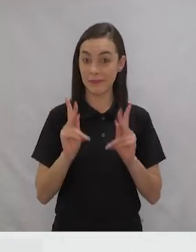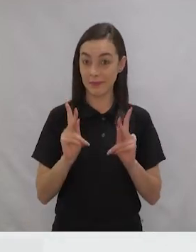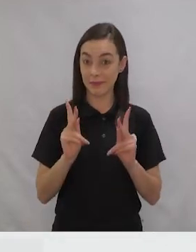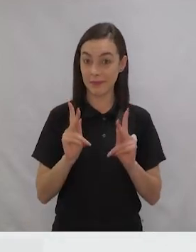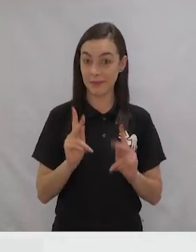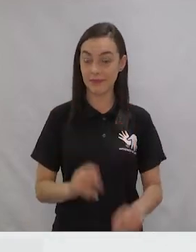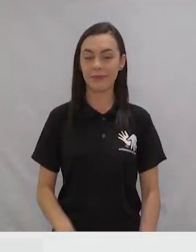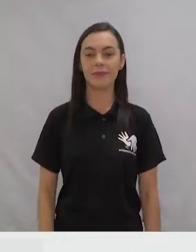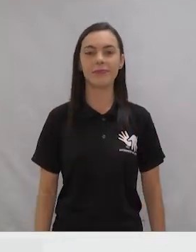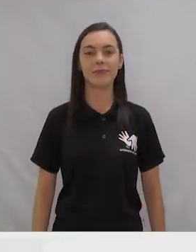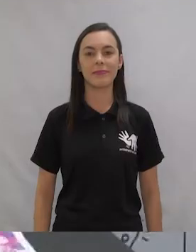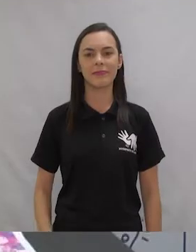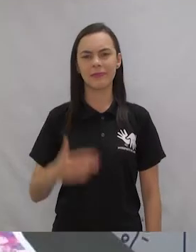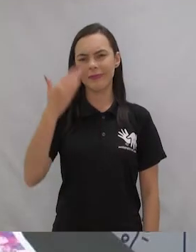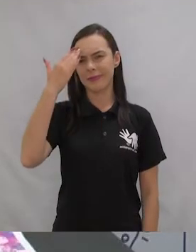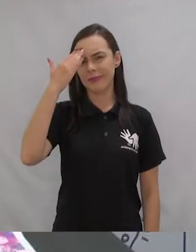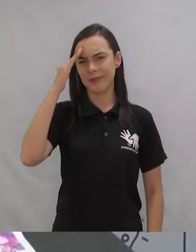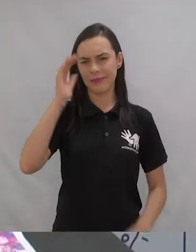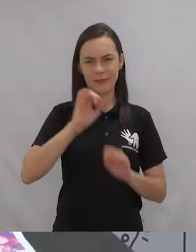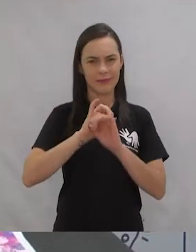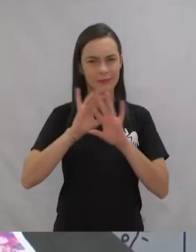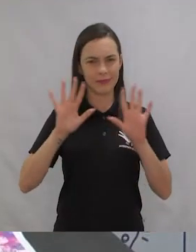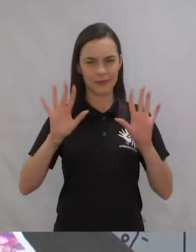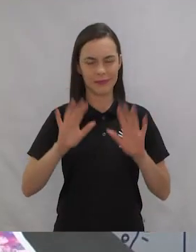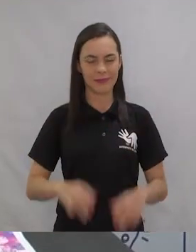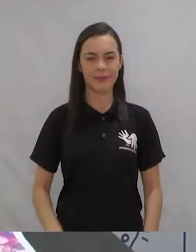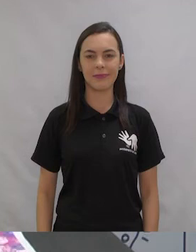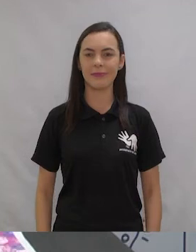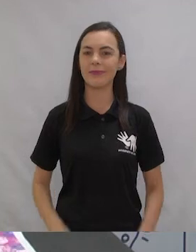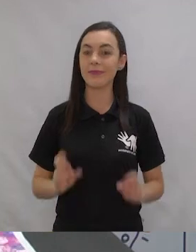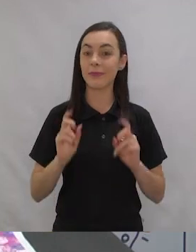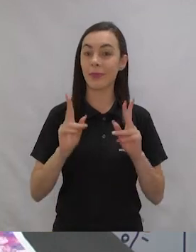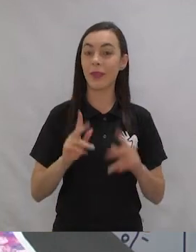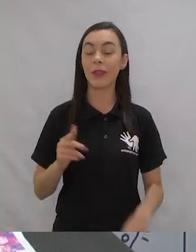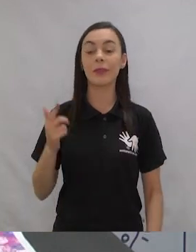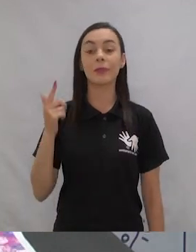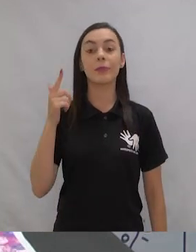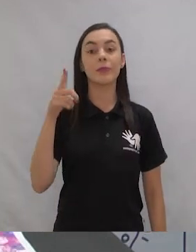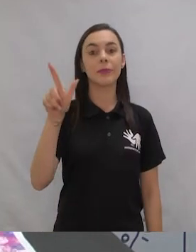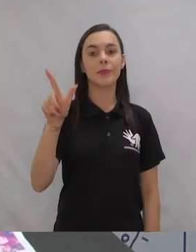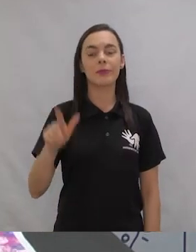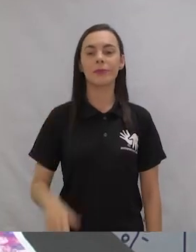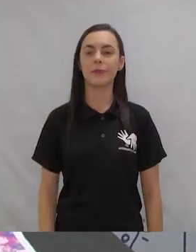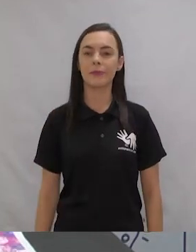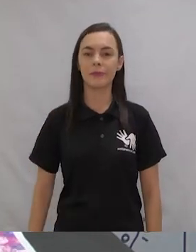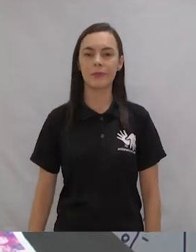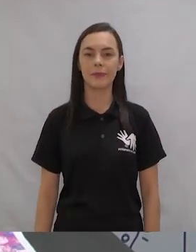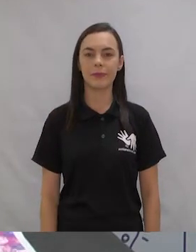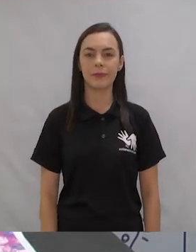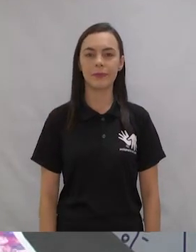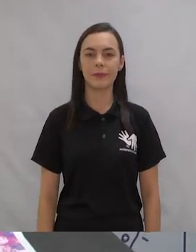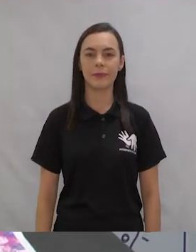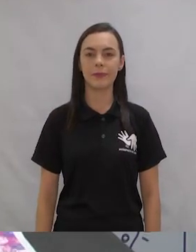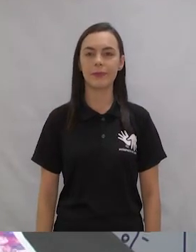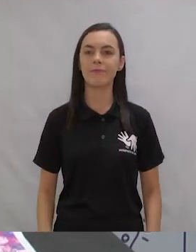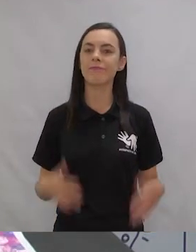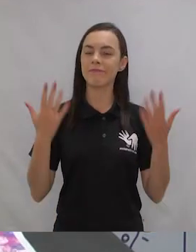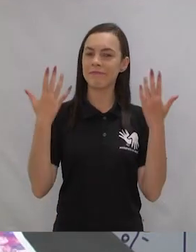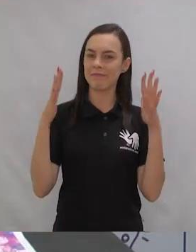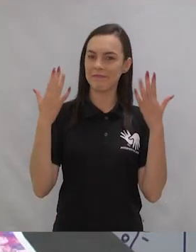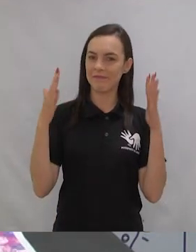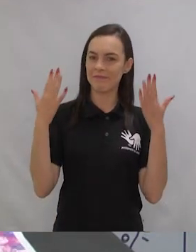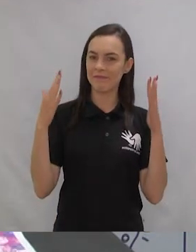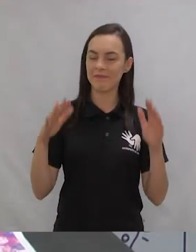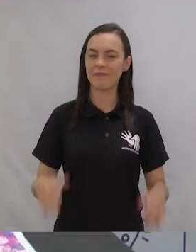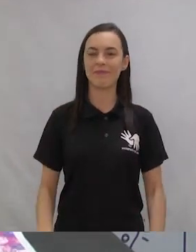Certo? Conseguiram compreender? Muito bem. Vamos para o próximo? Ah, muito bem.